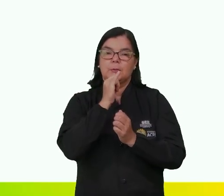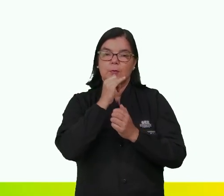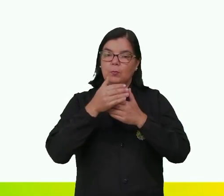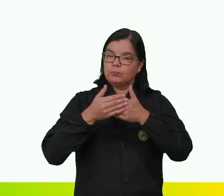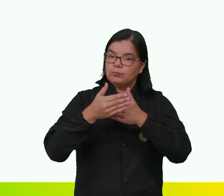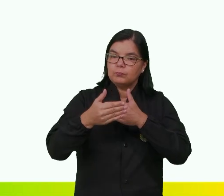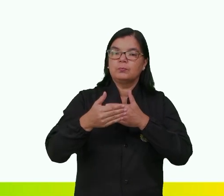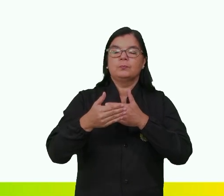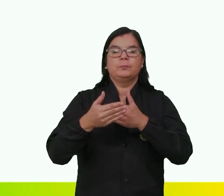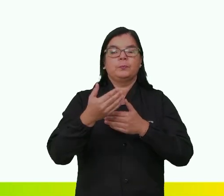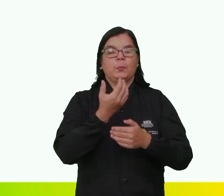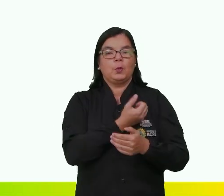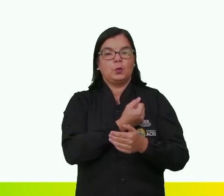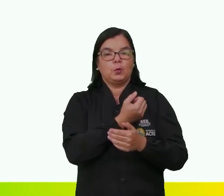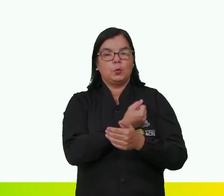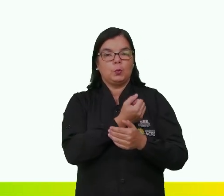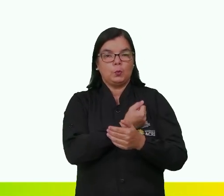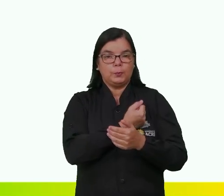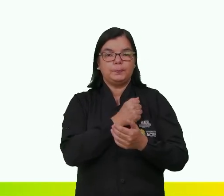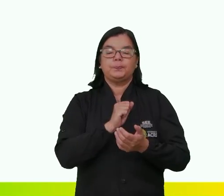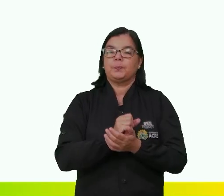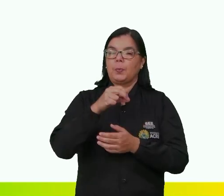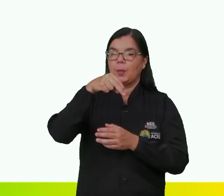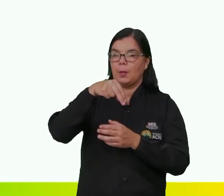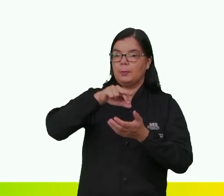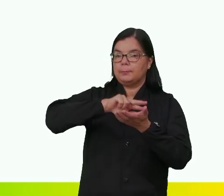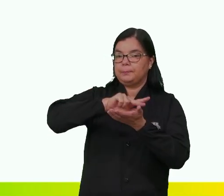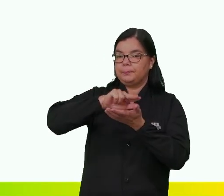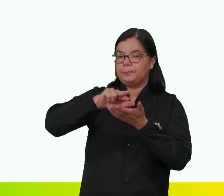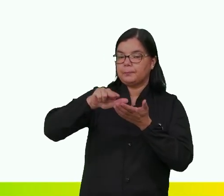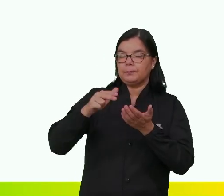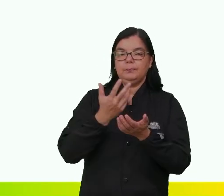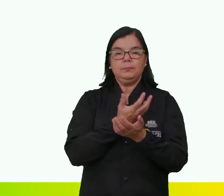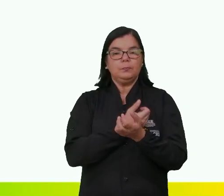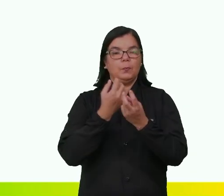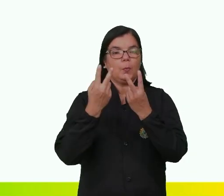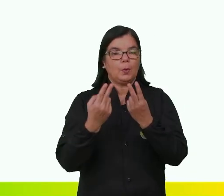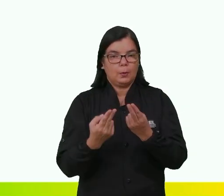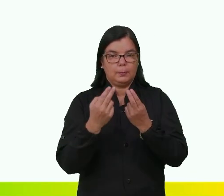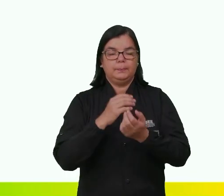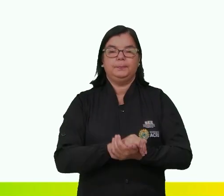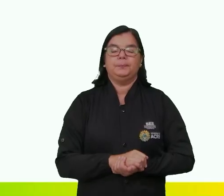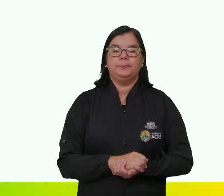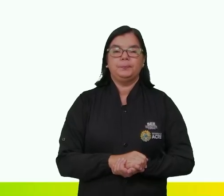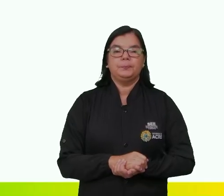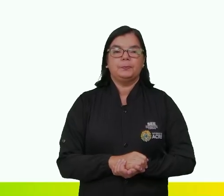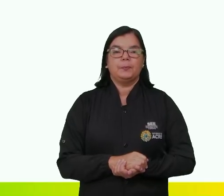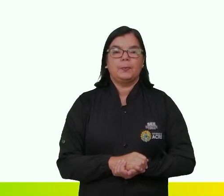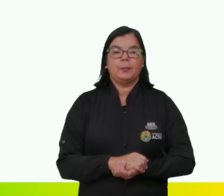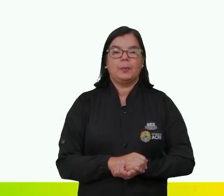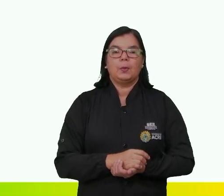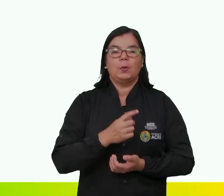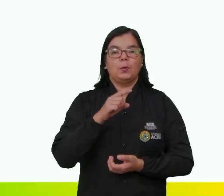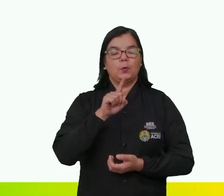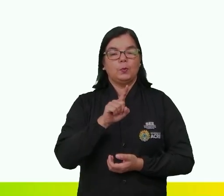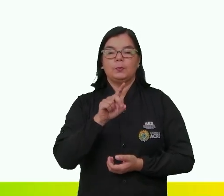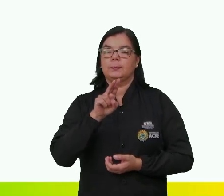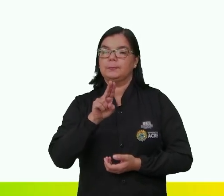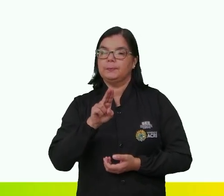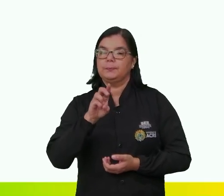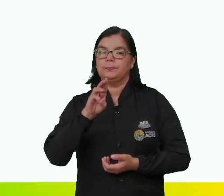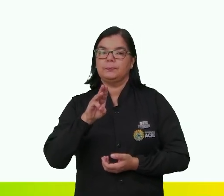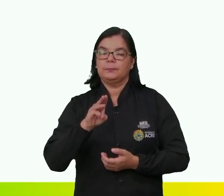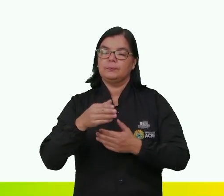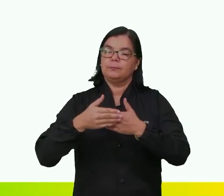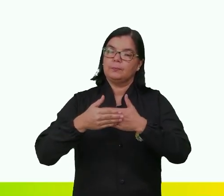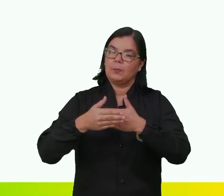por diante, um total de n fatores iguais a a. Então aqui tem 1, 2,